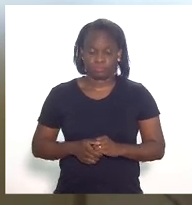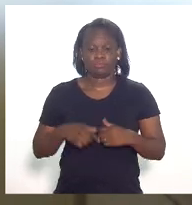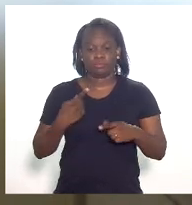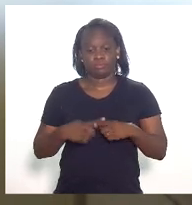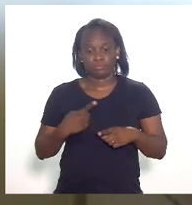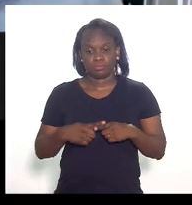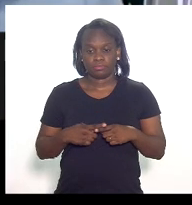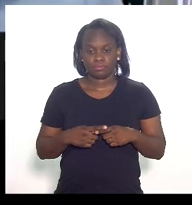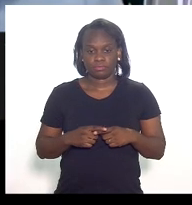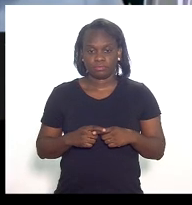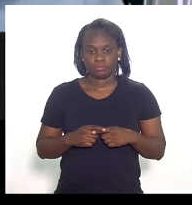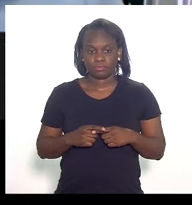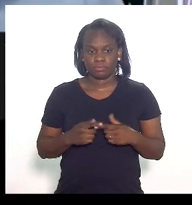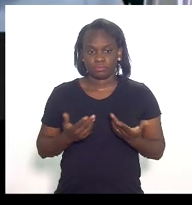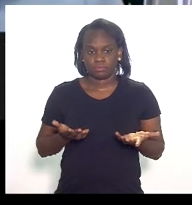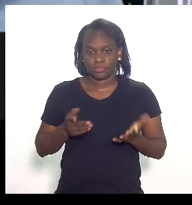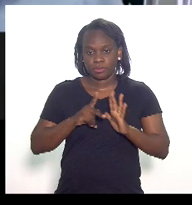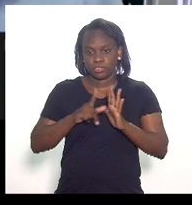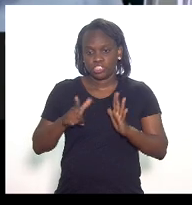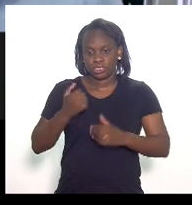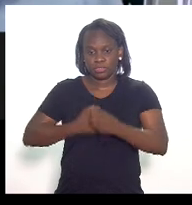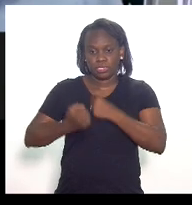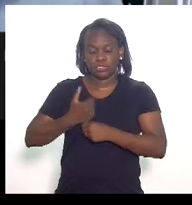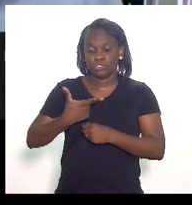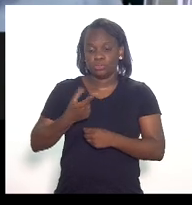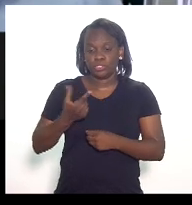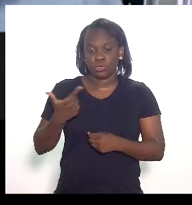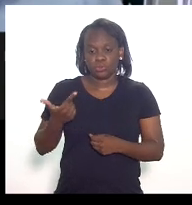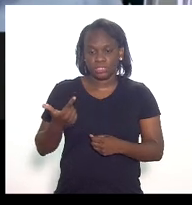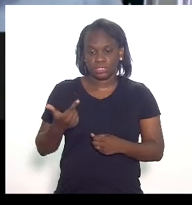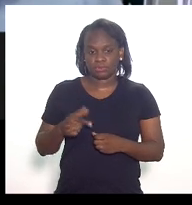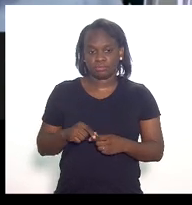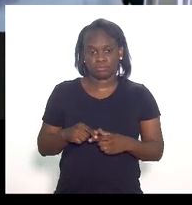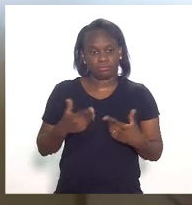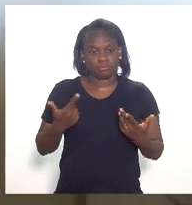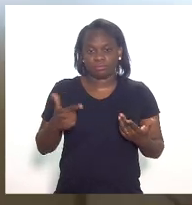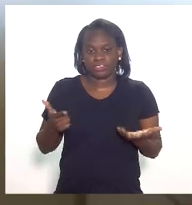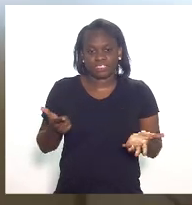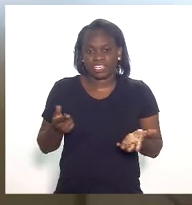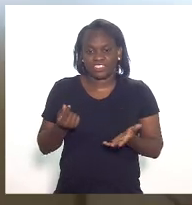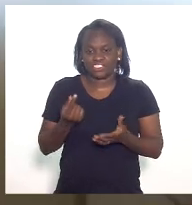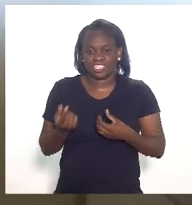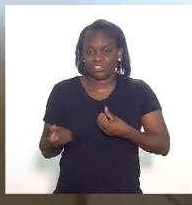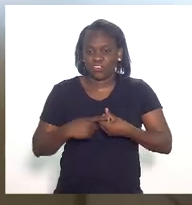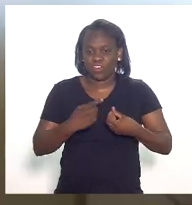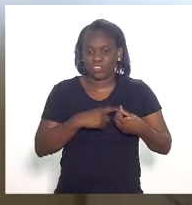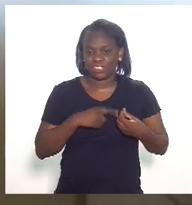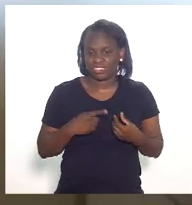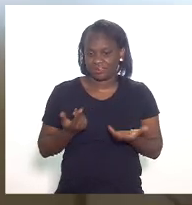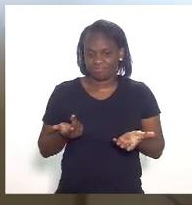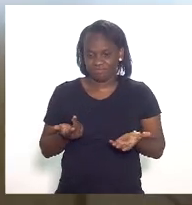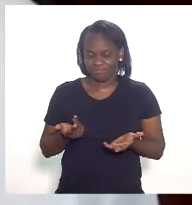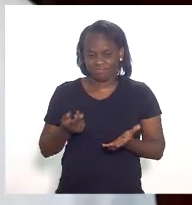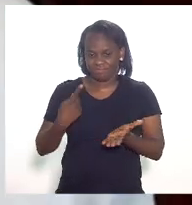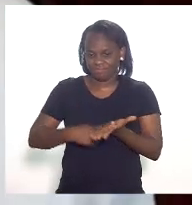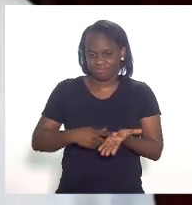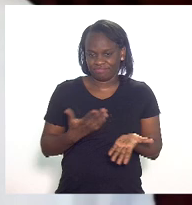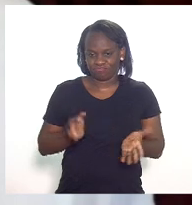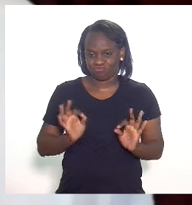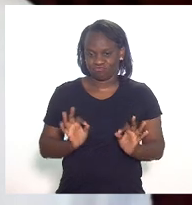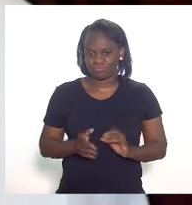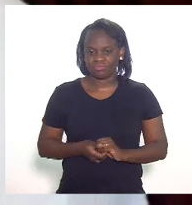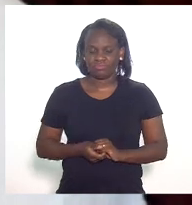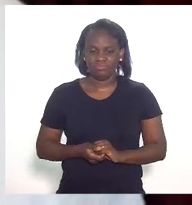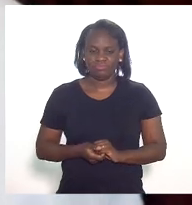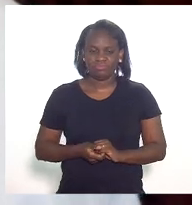Porque esse era um projeto de 2012, não havia regime de recuperação fiscal.